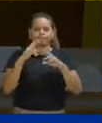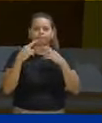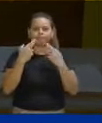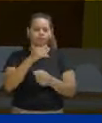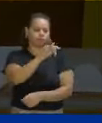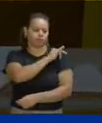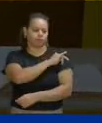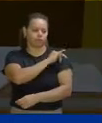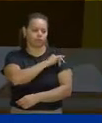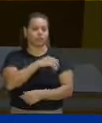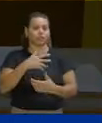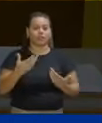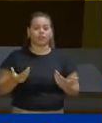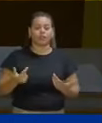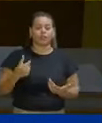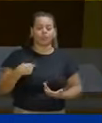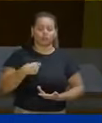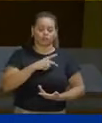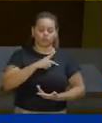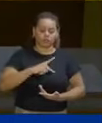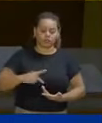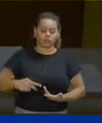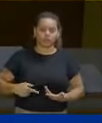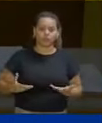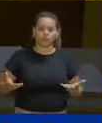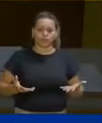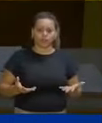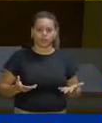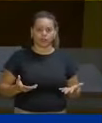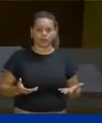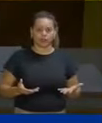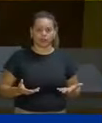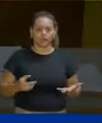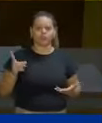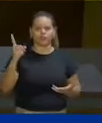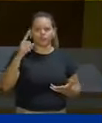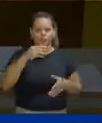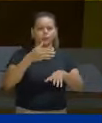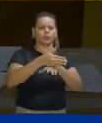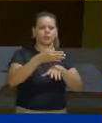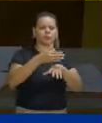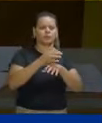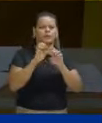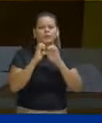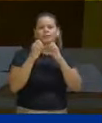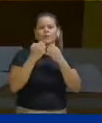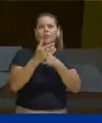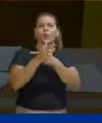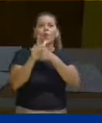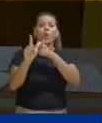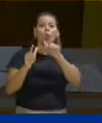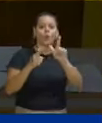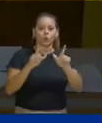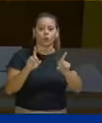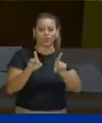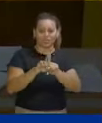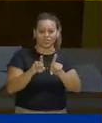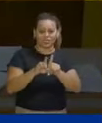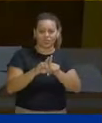presidente, é muito difícil estar participando de um outro evento e ter